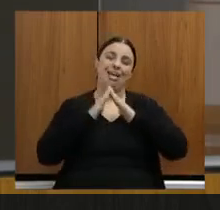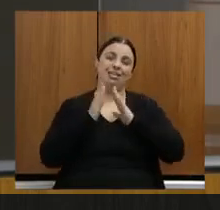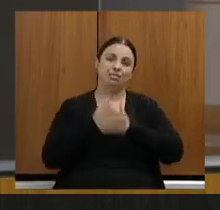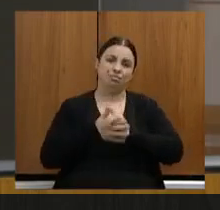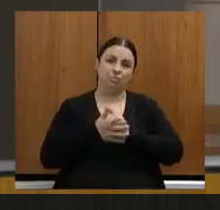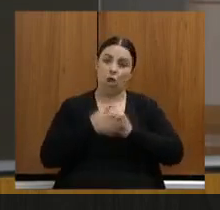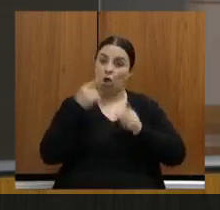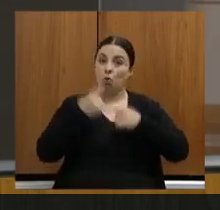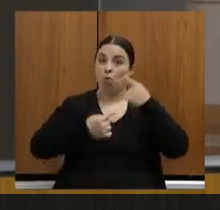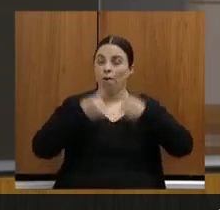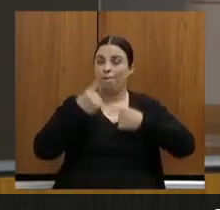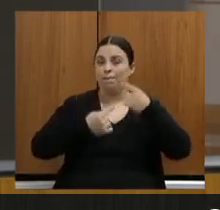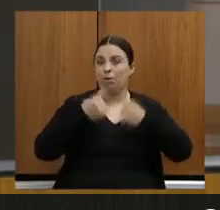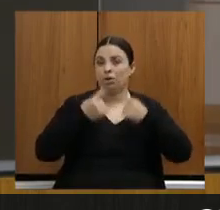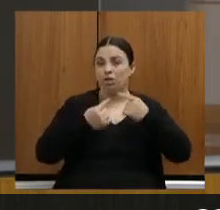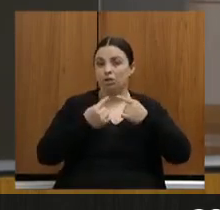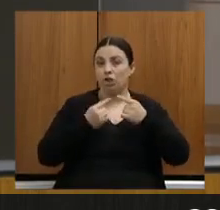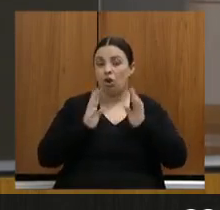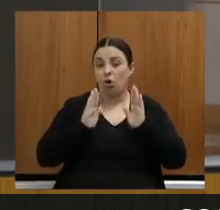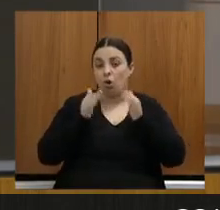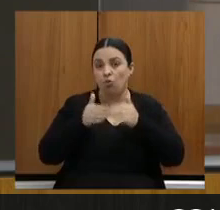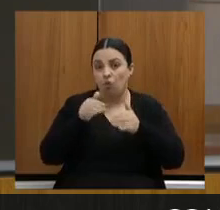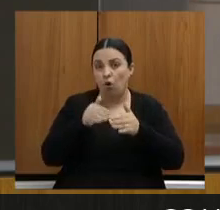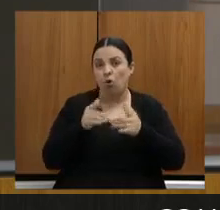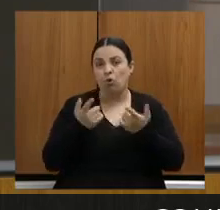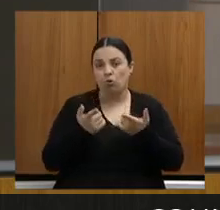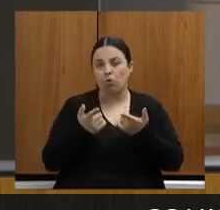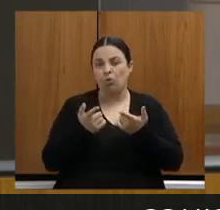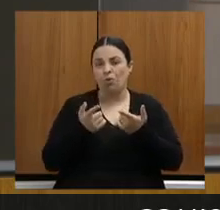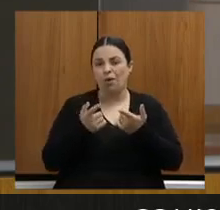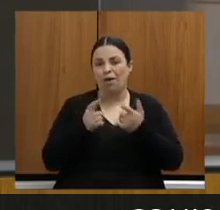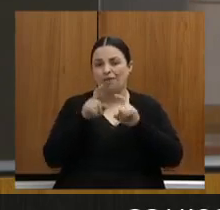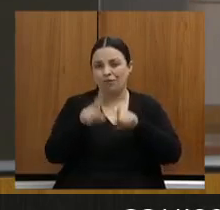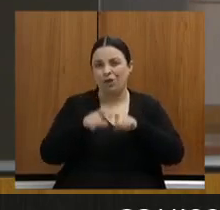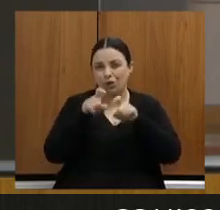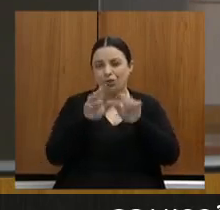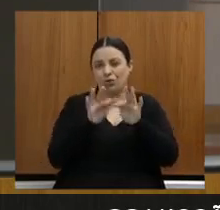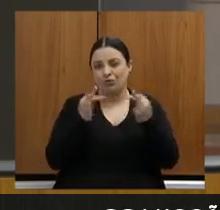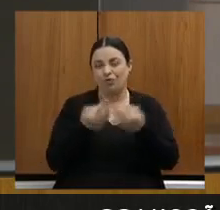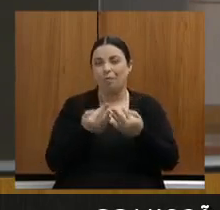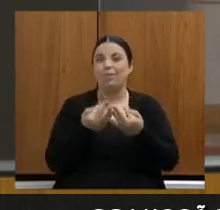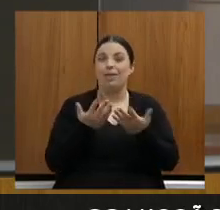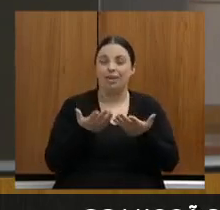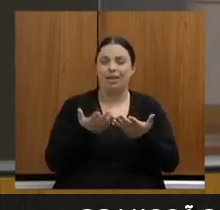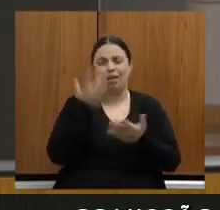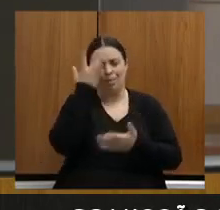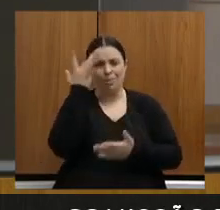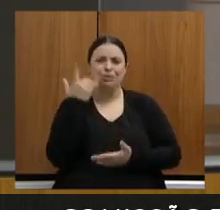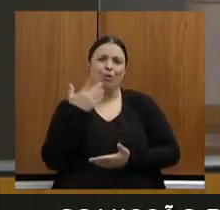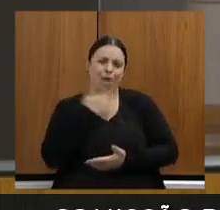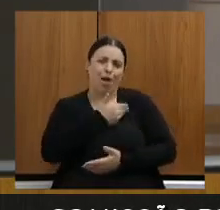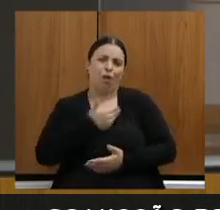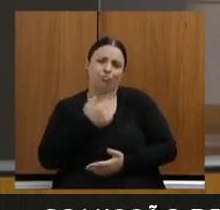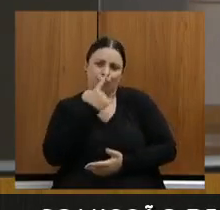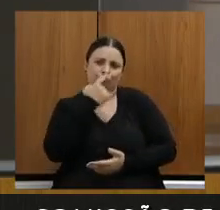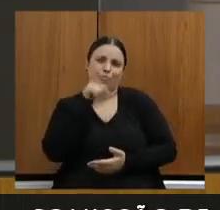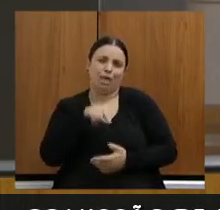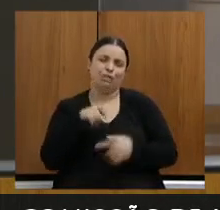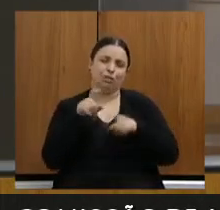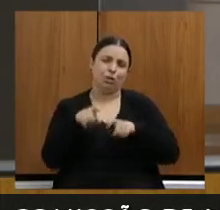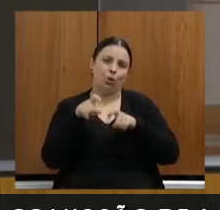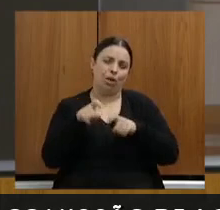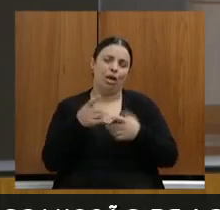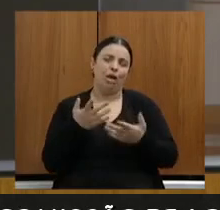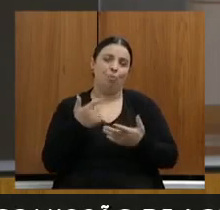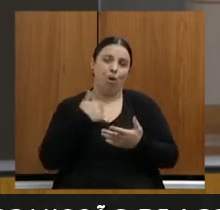robusta pequeno agricultor ela é fundamental e o Homem do Campo os colegas que conhece a realidade da Roça do qual eu venho